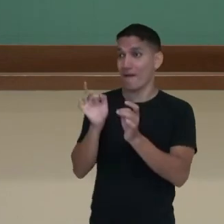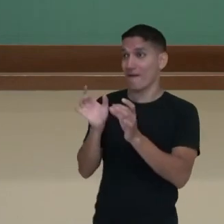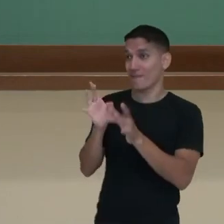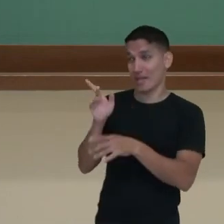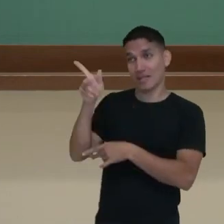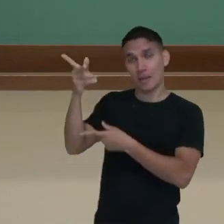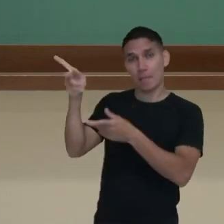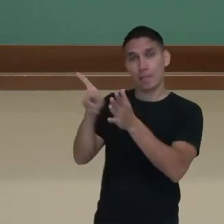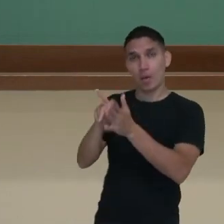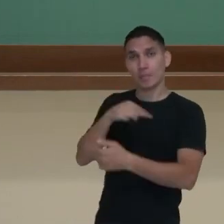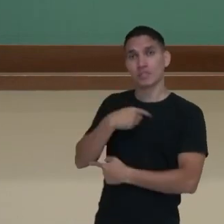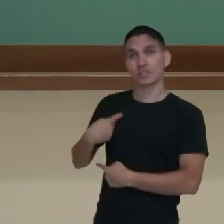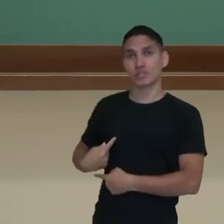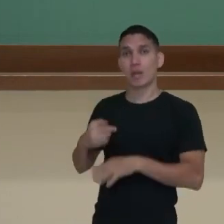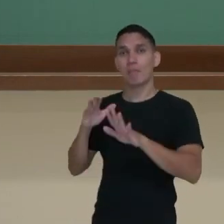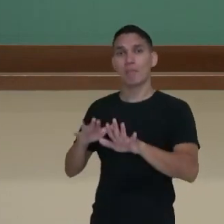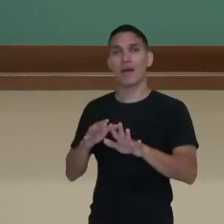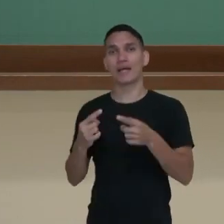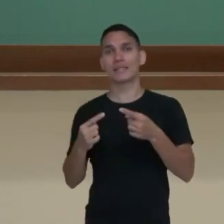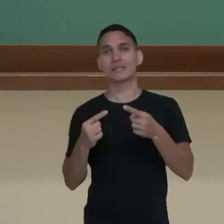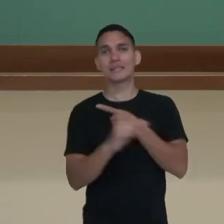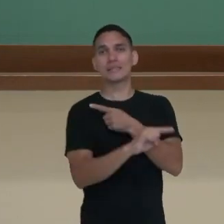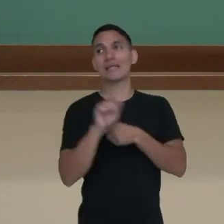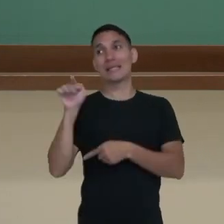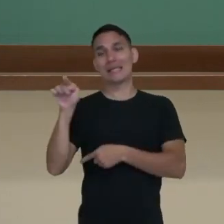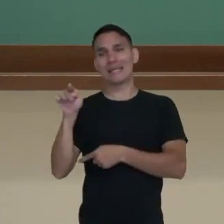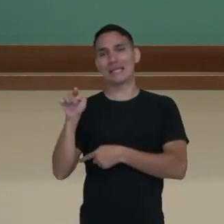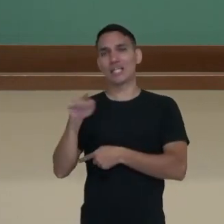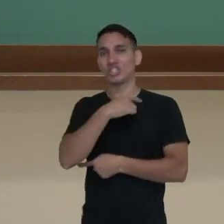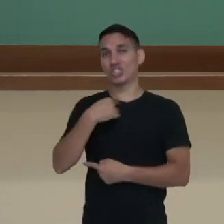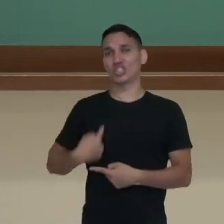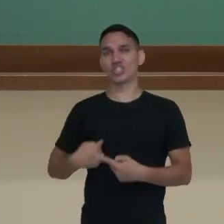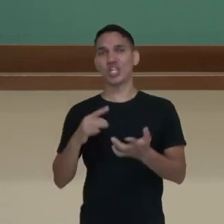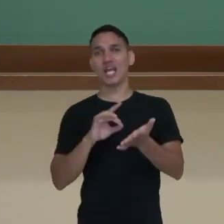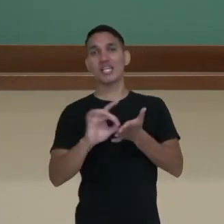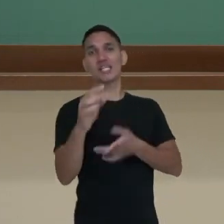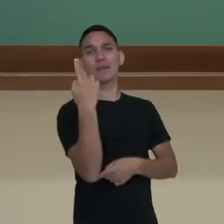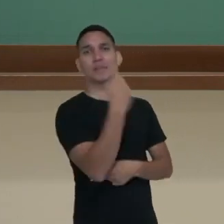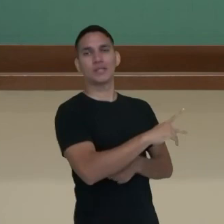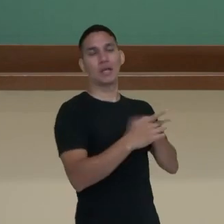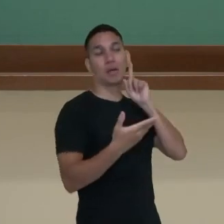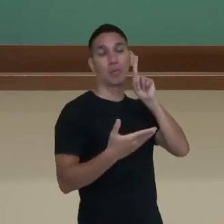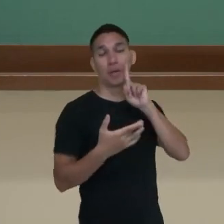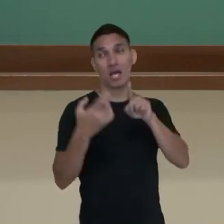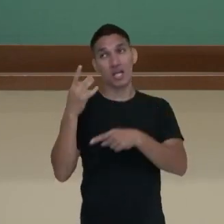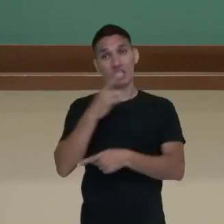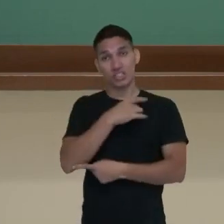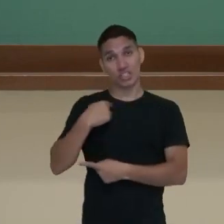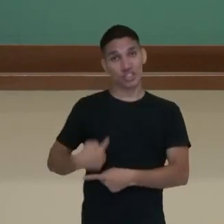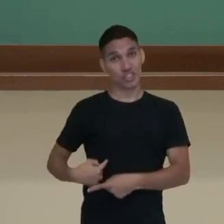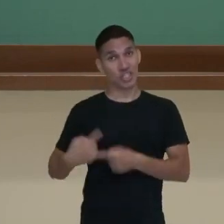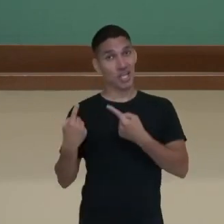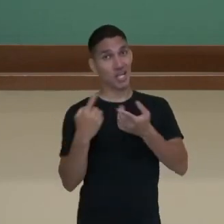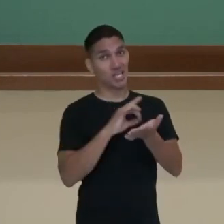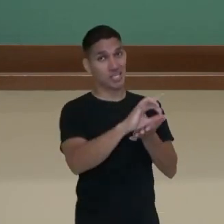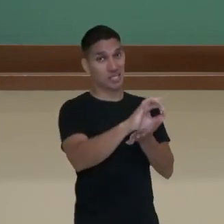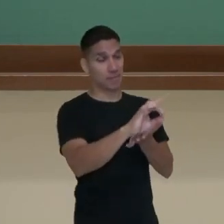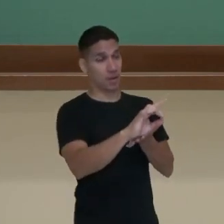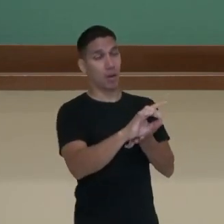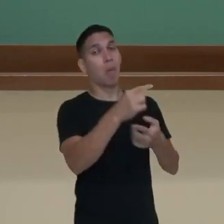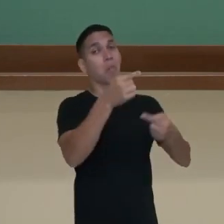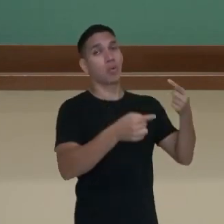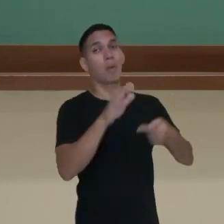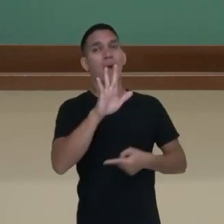por sua vez é inimiga dos Estados Unidos. A China é inimiga política dos Estados Unidos. Mas nós também compramos dos